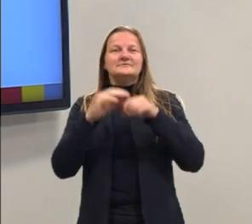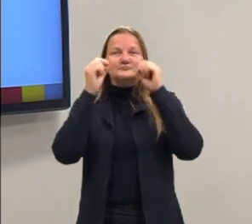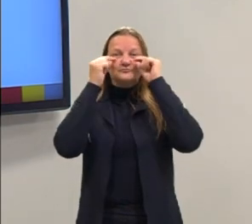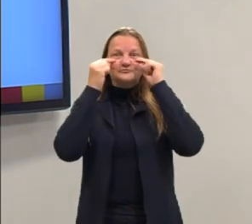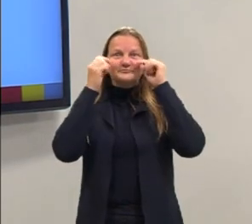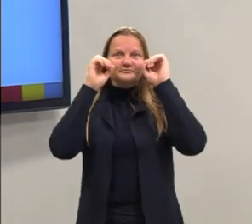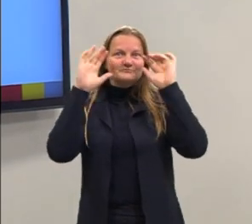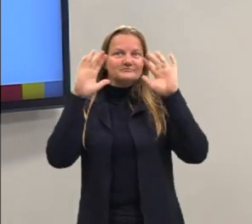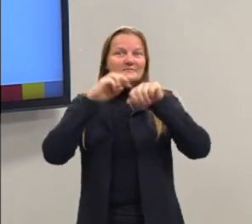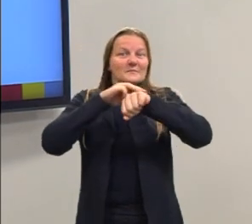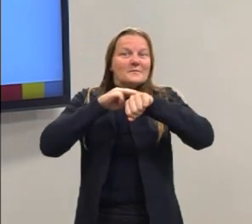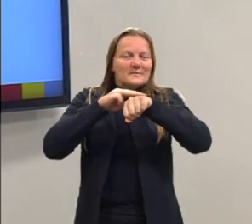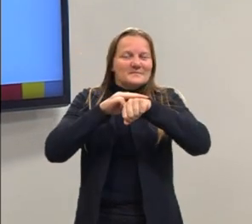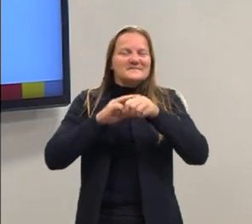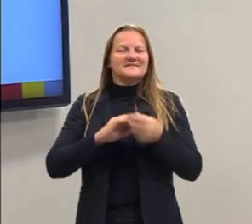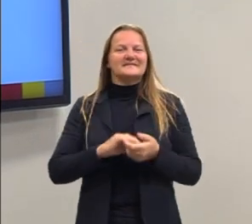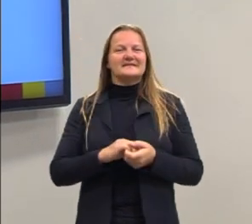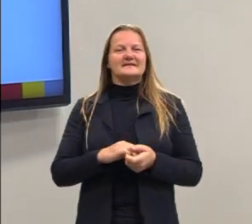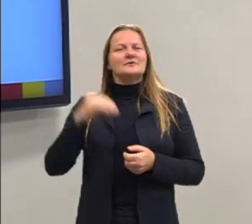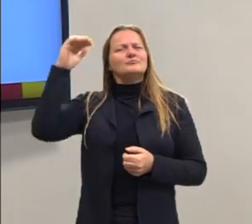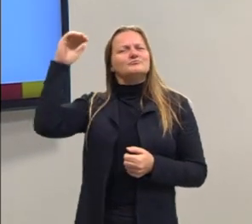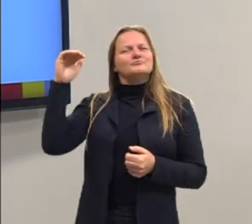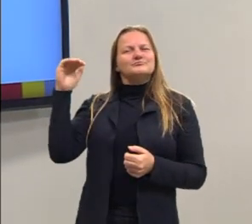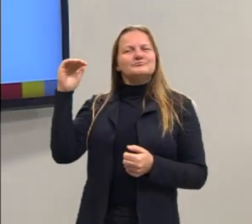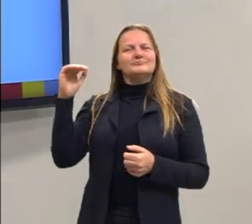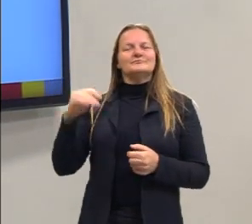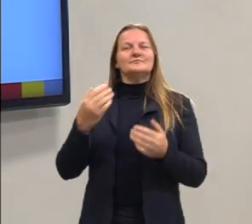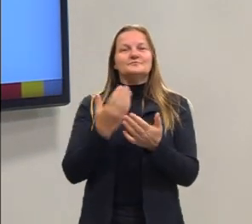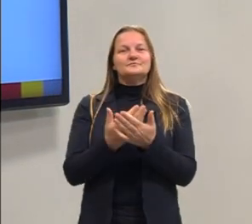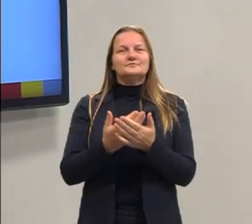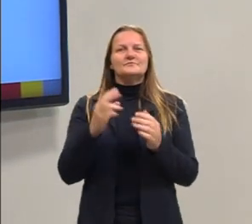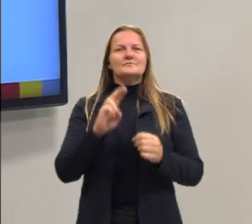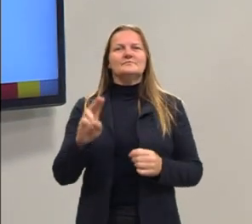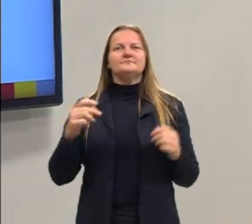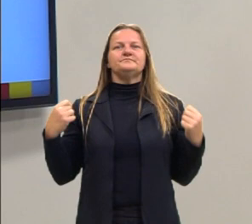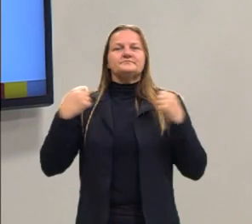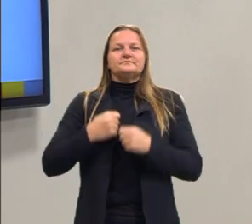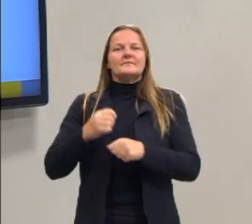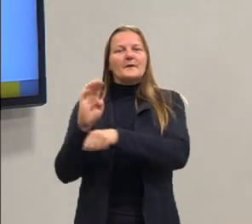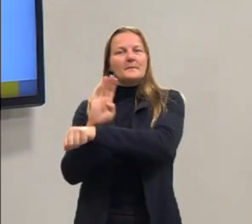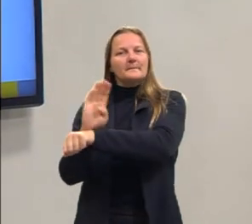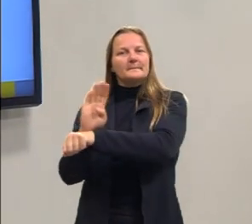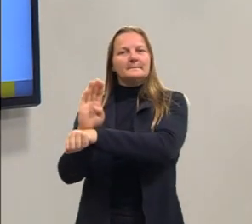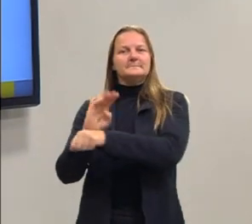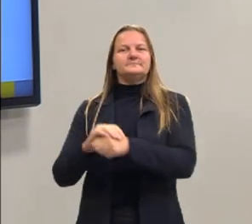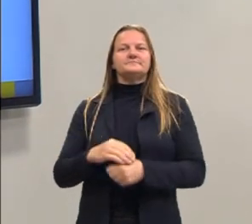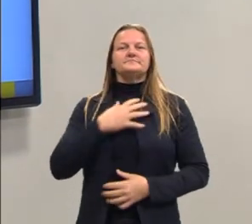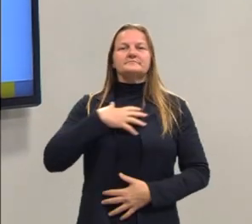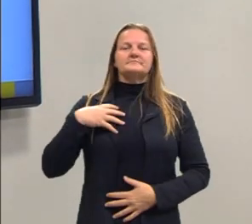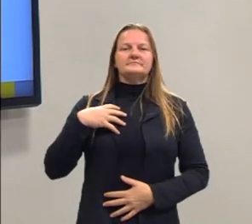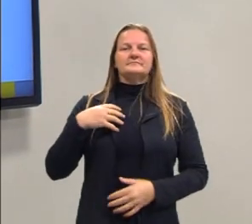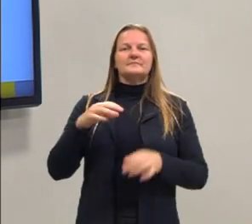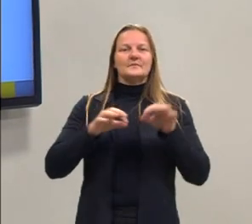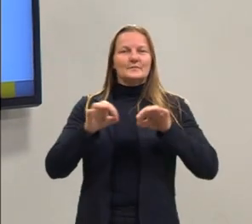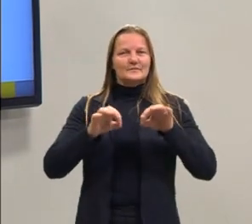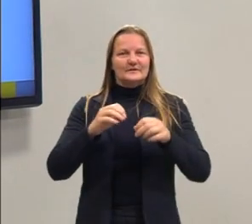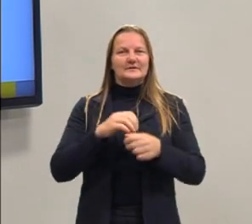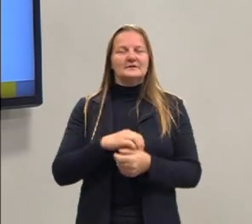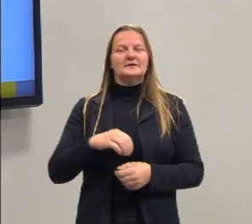olhos e cabelos castanhos estatura baixa e hoje eu estou usando um casaco bege a camiseta do projeto